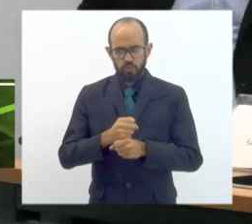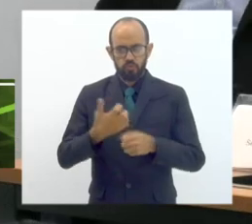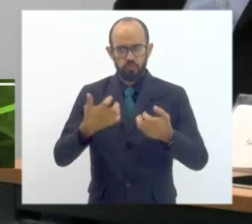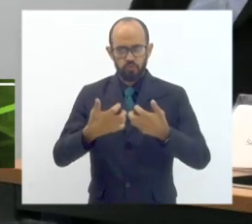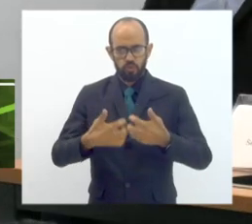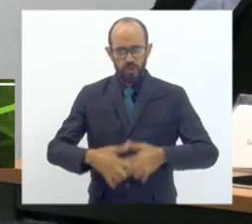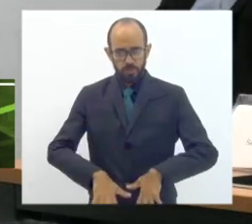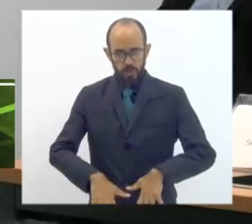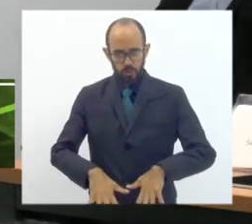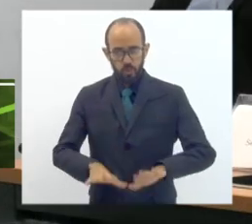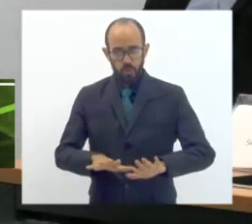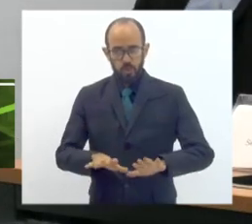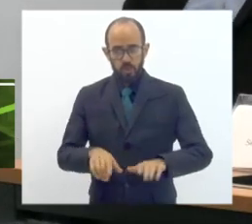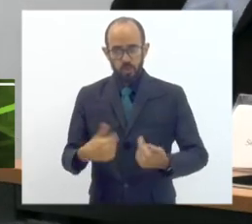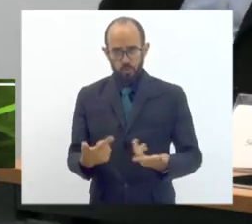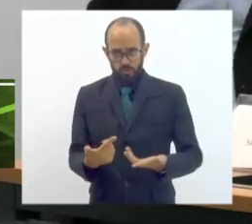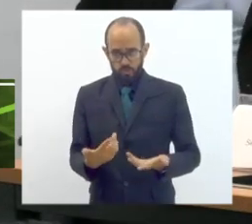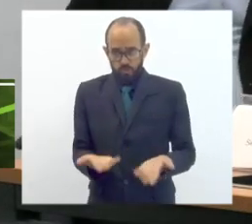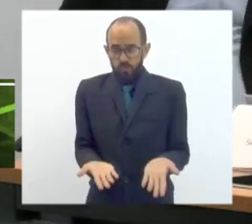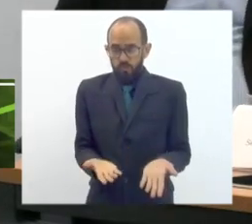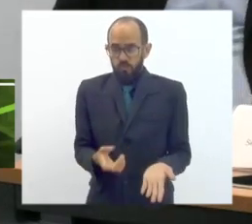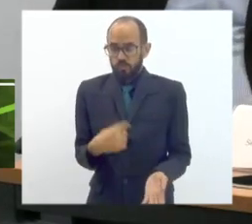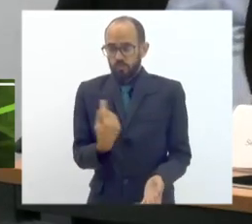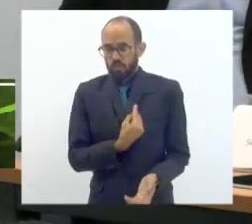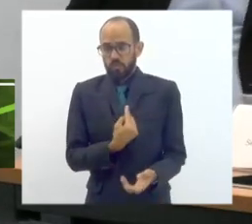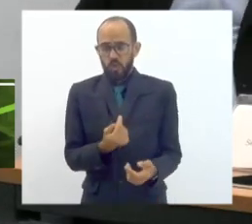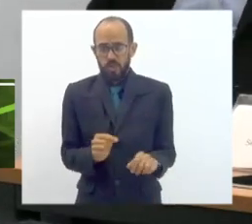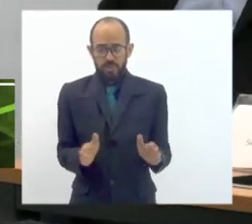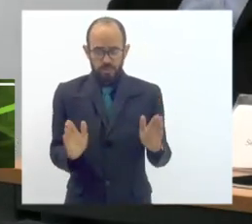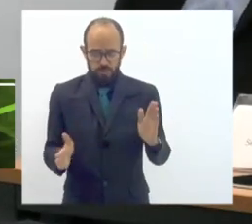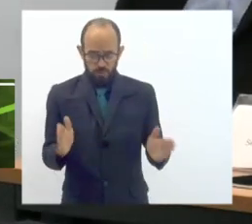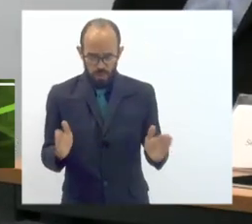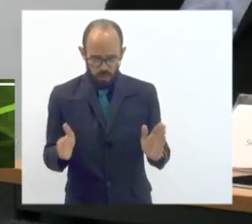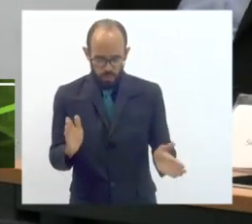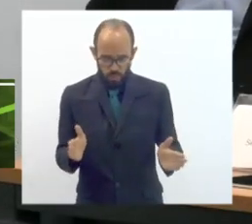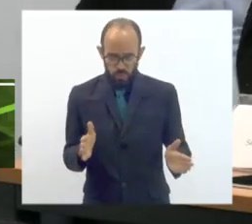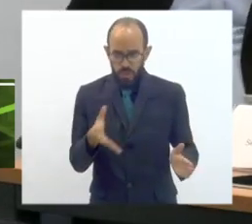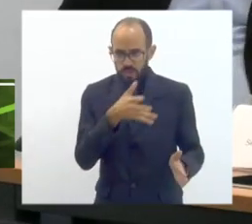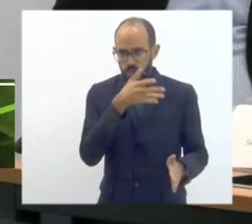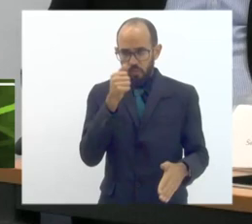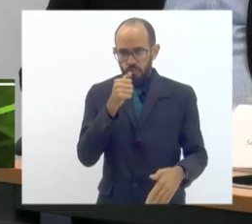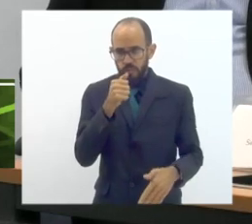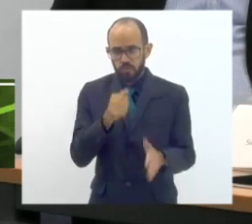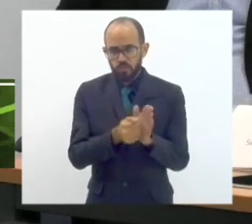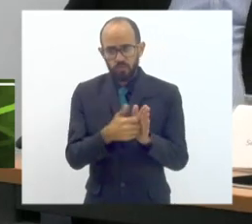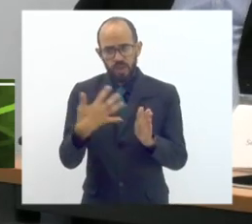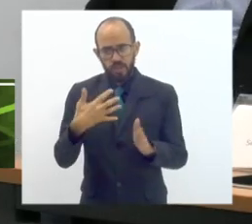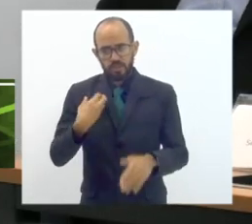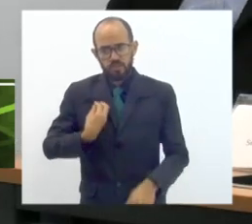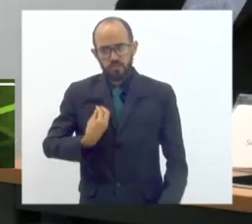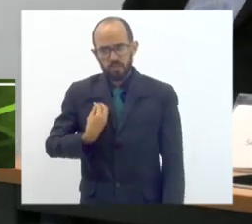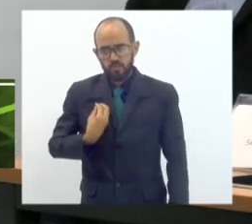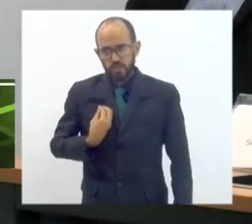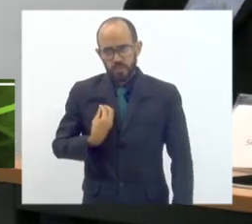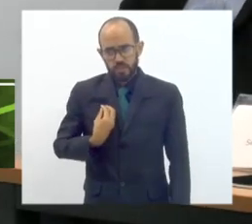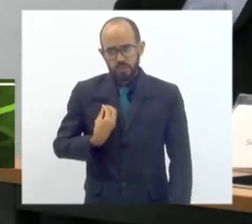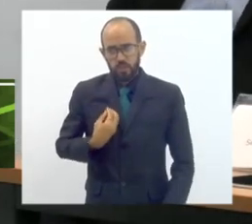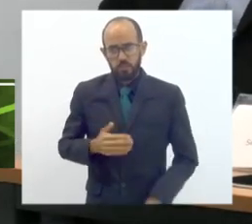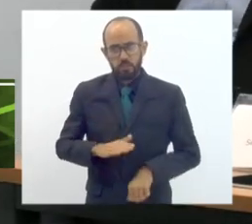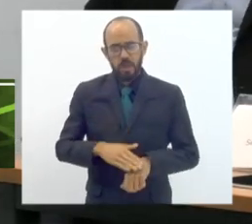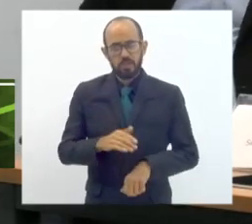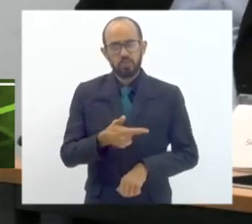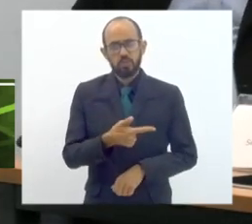gente realmente, com toda certeza, nesse período, salvamos diversas vidas, com mais de 275 mil